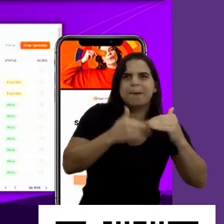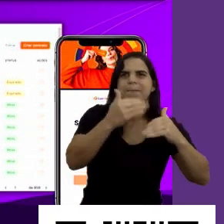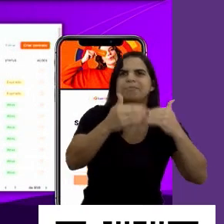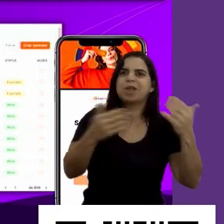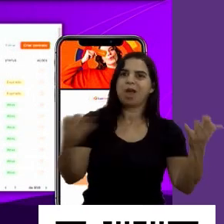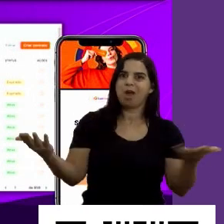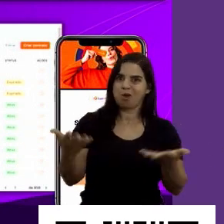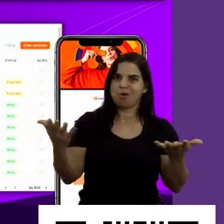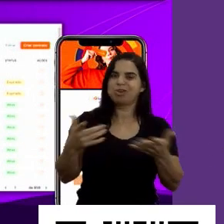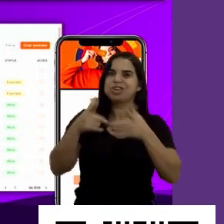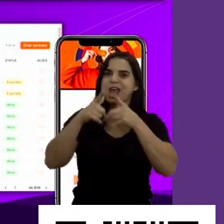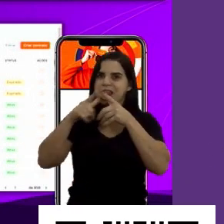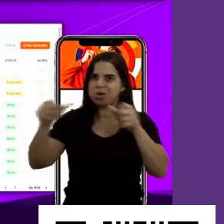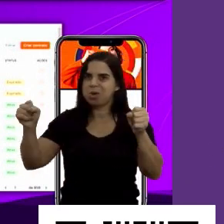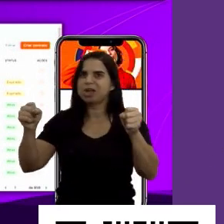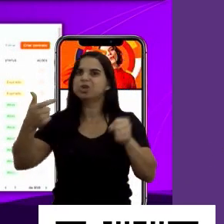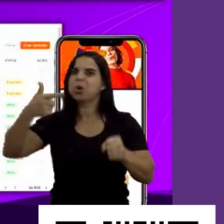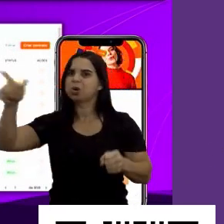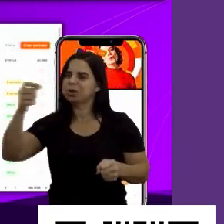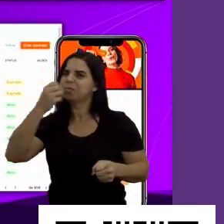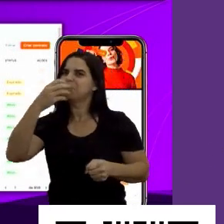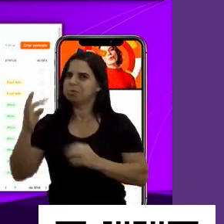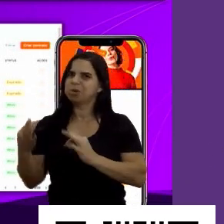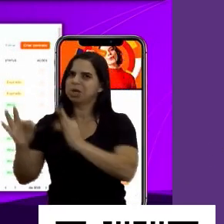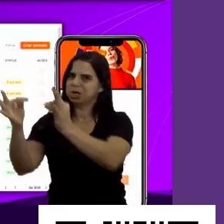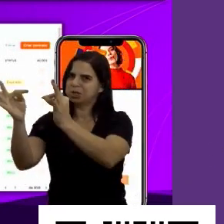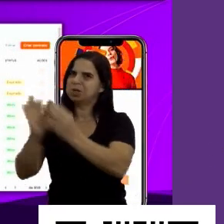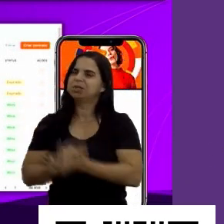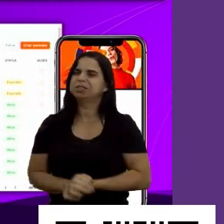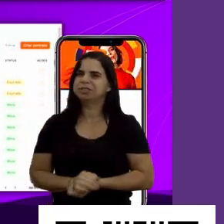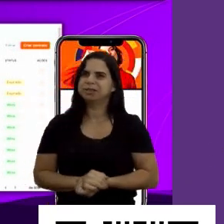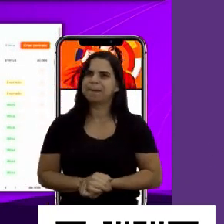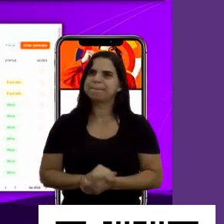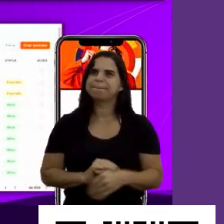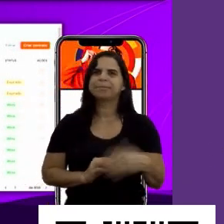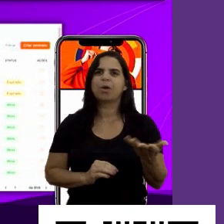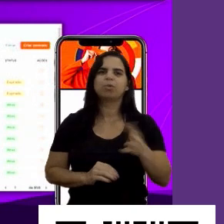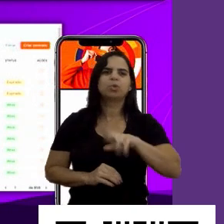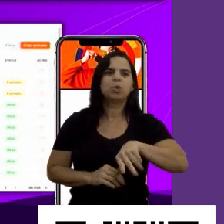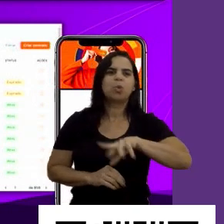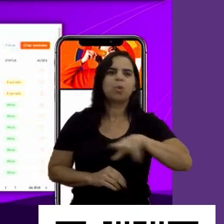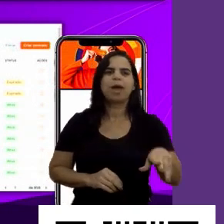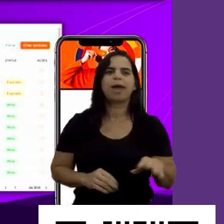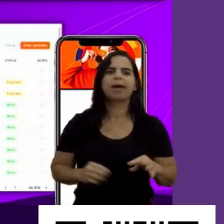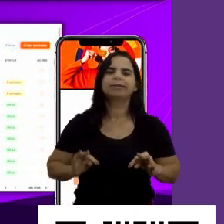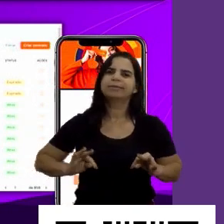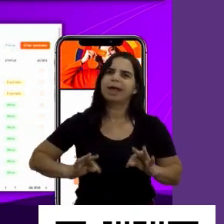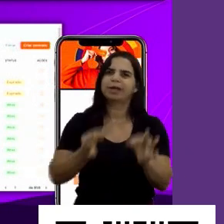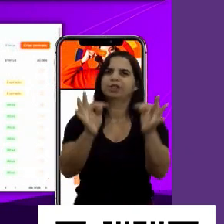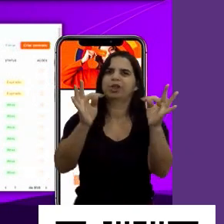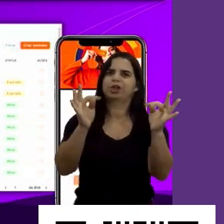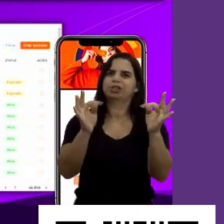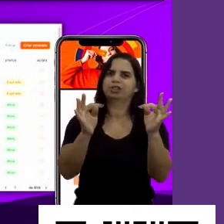com outras linguagem muito boas Então não é a questão da tecnologia ou